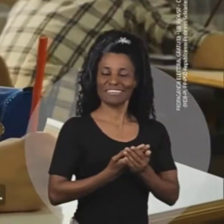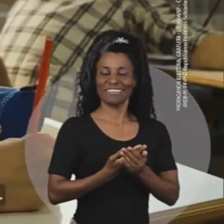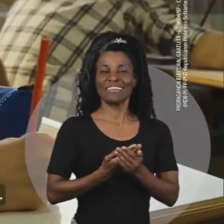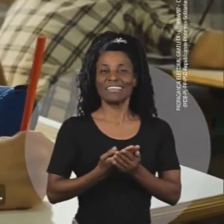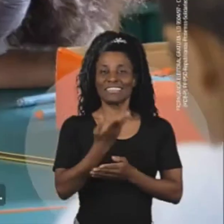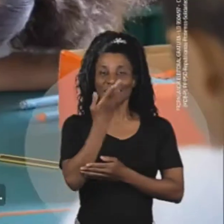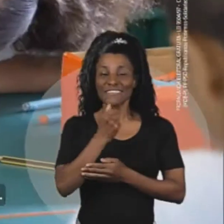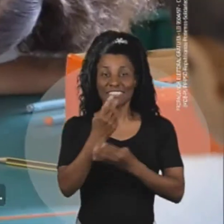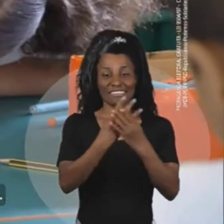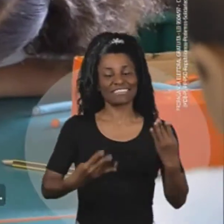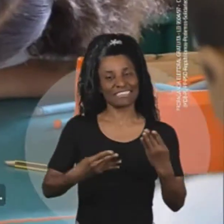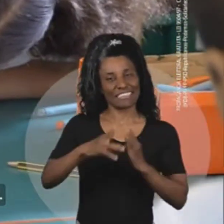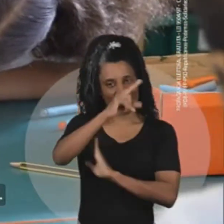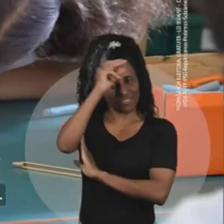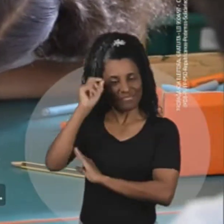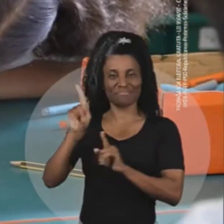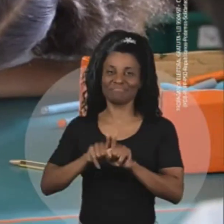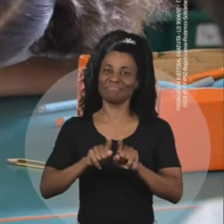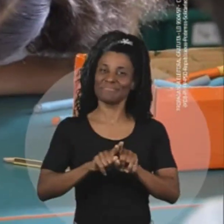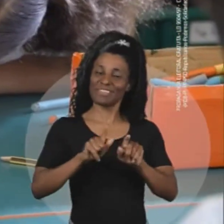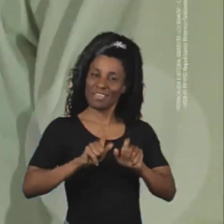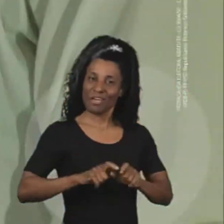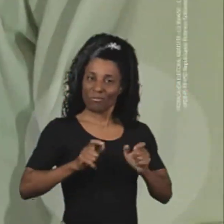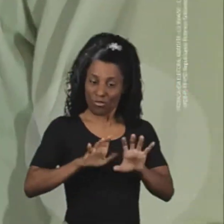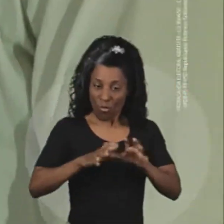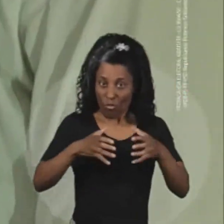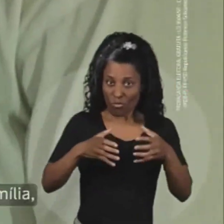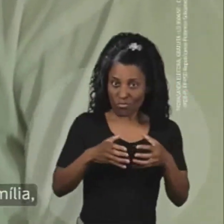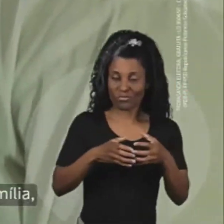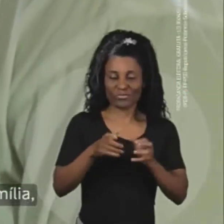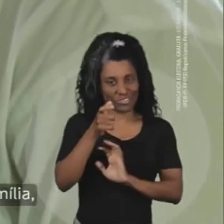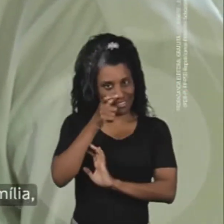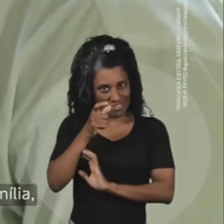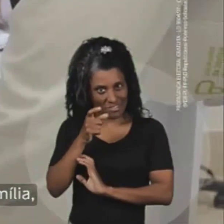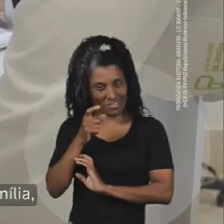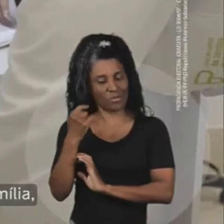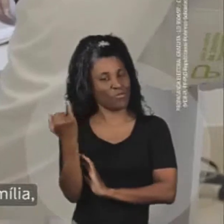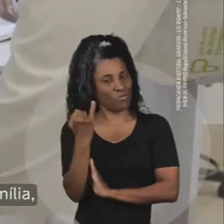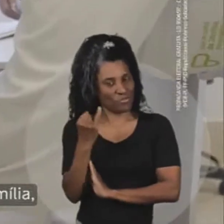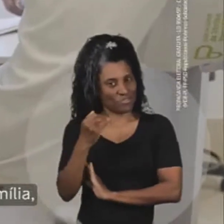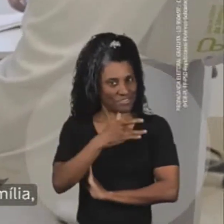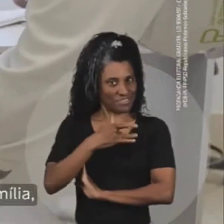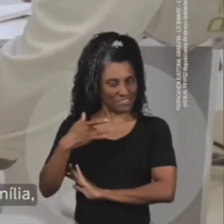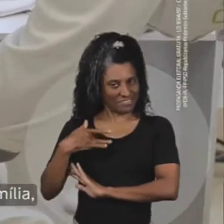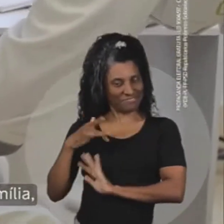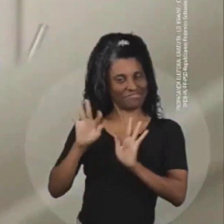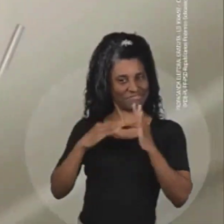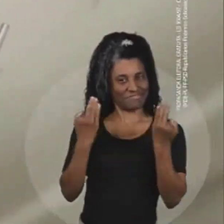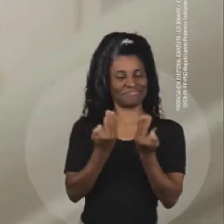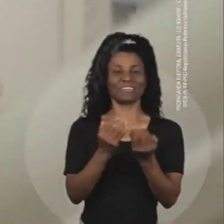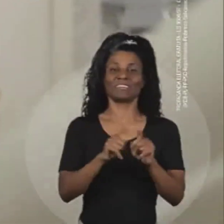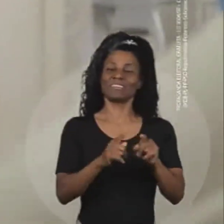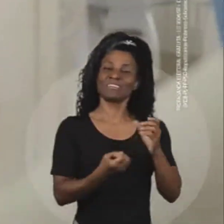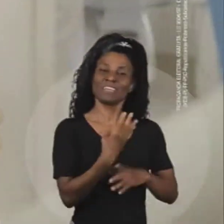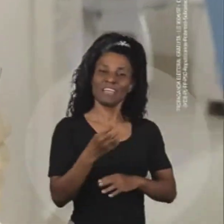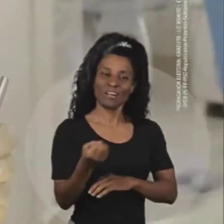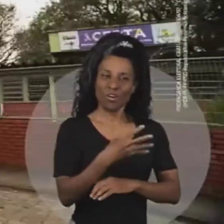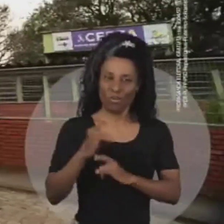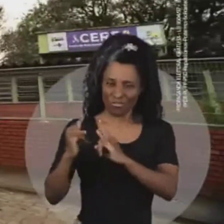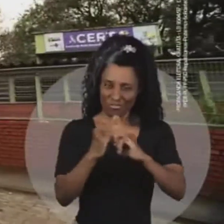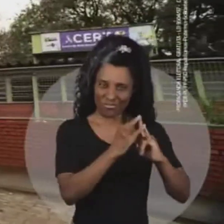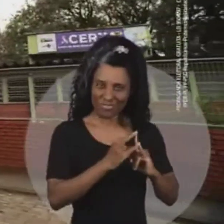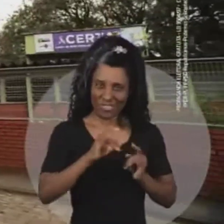os alunos da rede municipal. E vai ampliar as equipes de atenção primária em saúde da família, além de criar